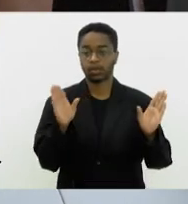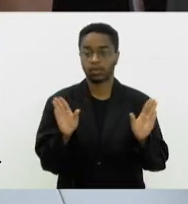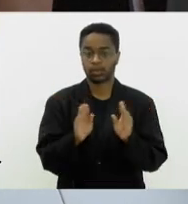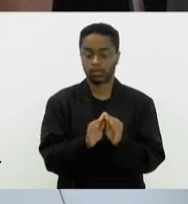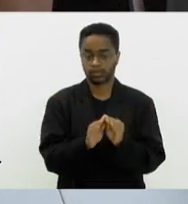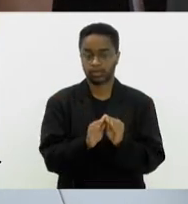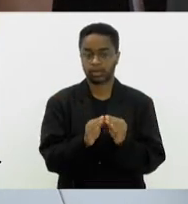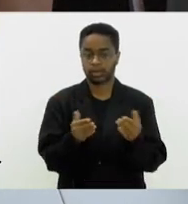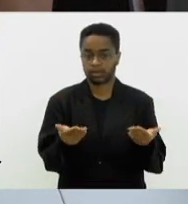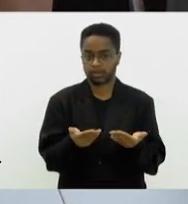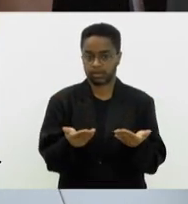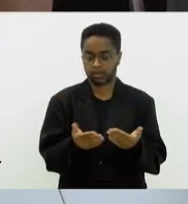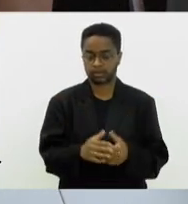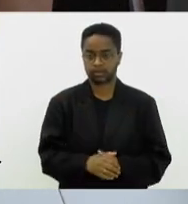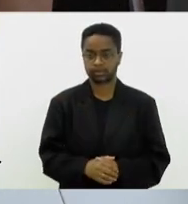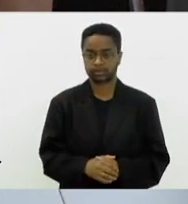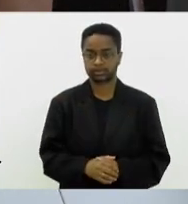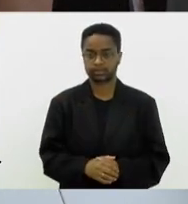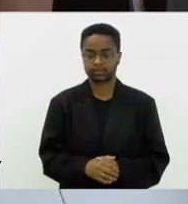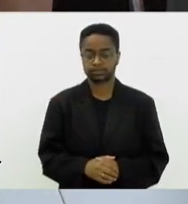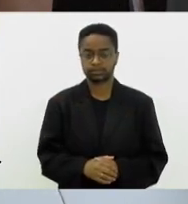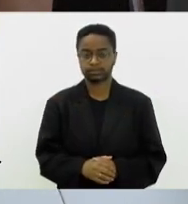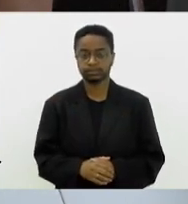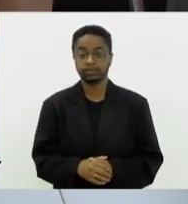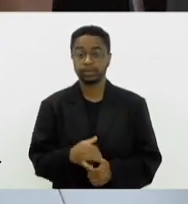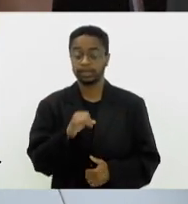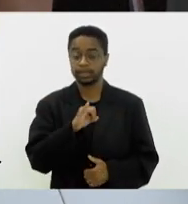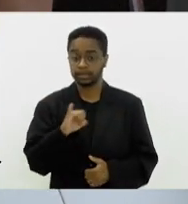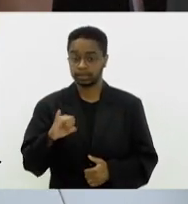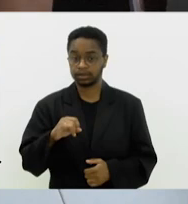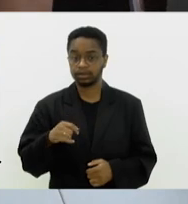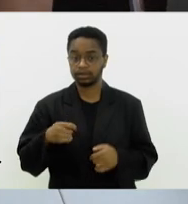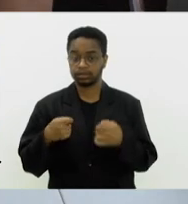Amorim, se for necessário